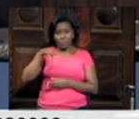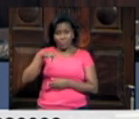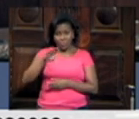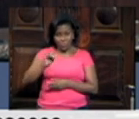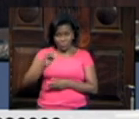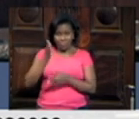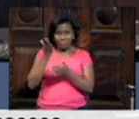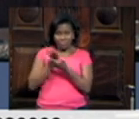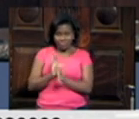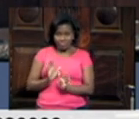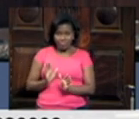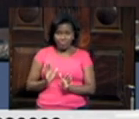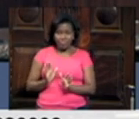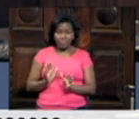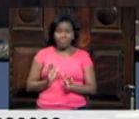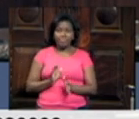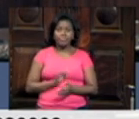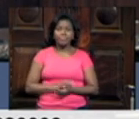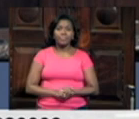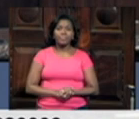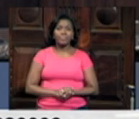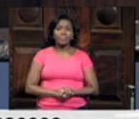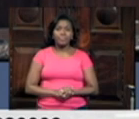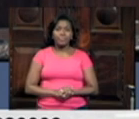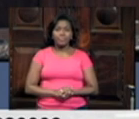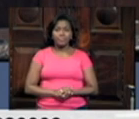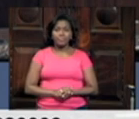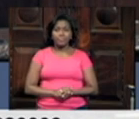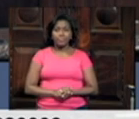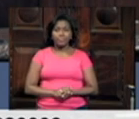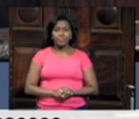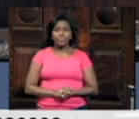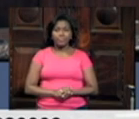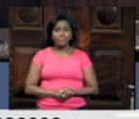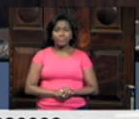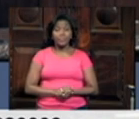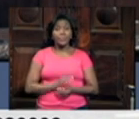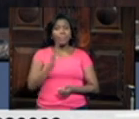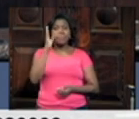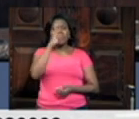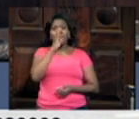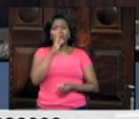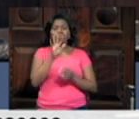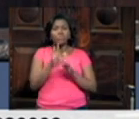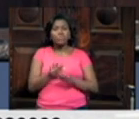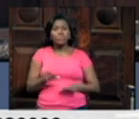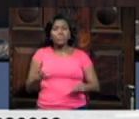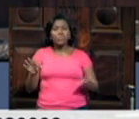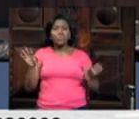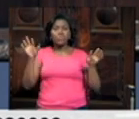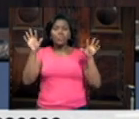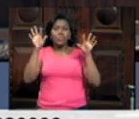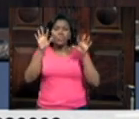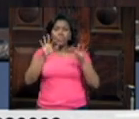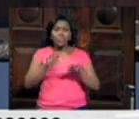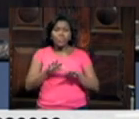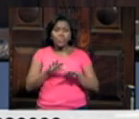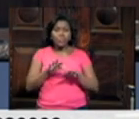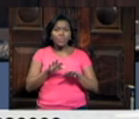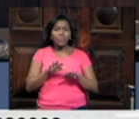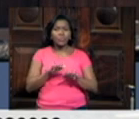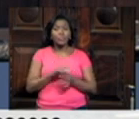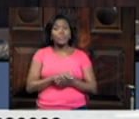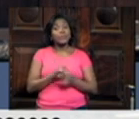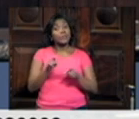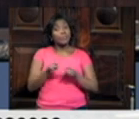das eleições 2016 no Brasil inteiro e, como consequência,